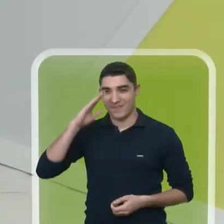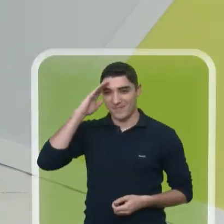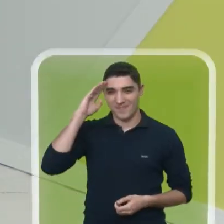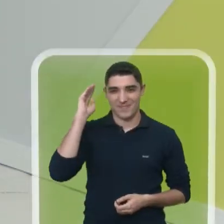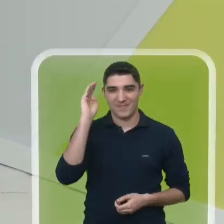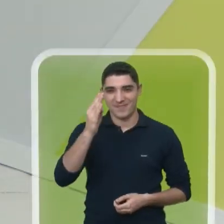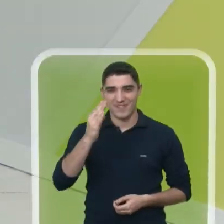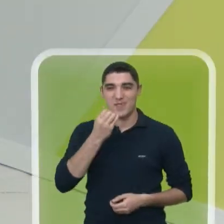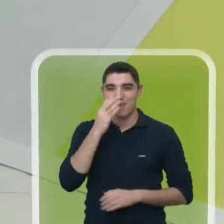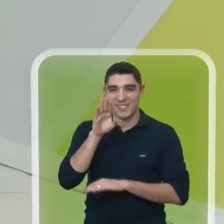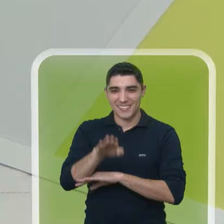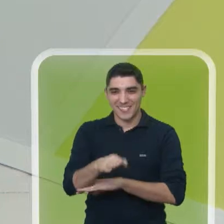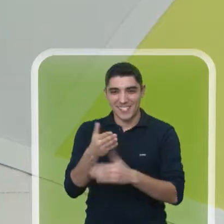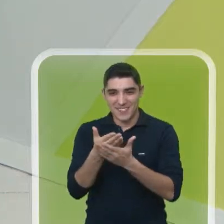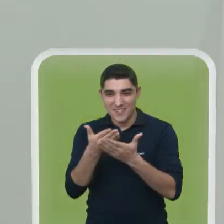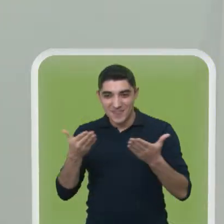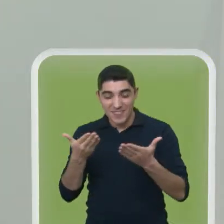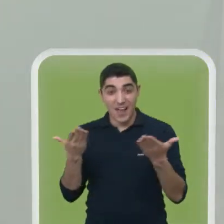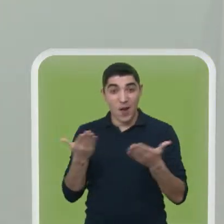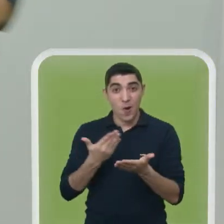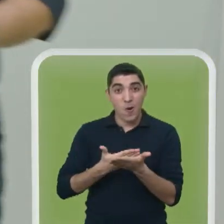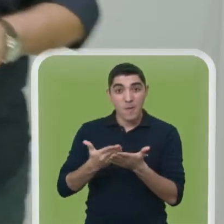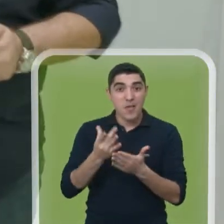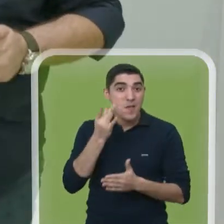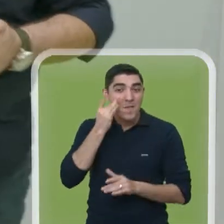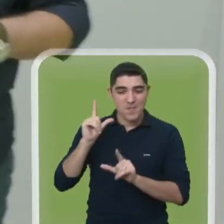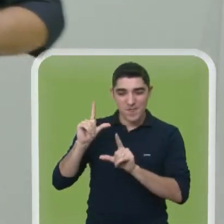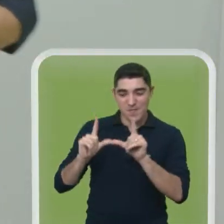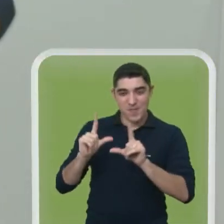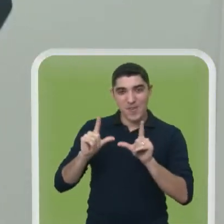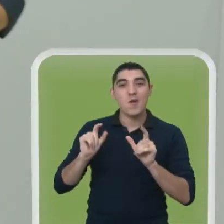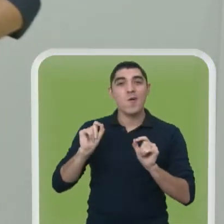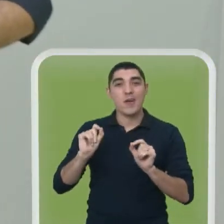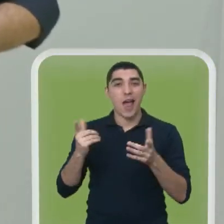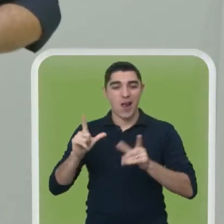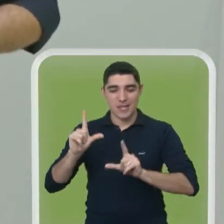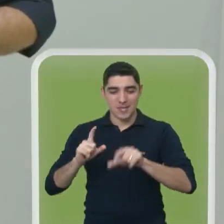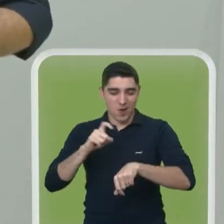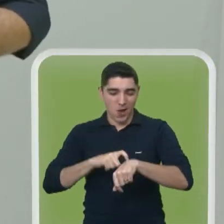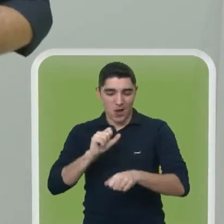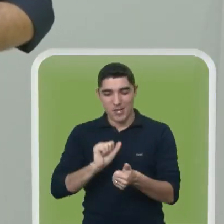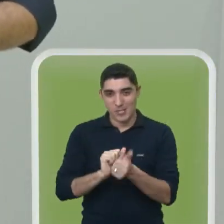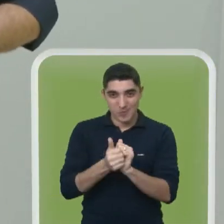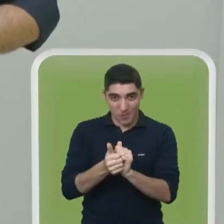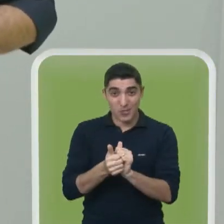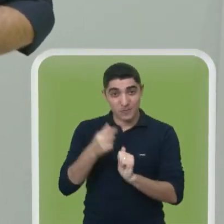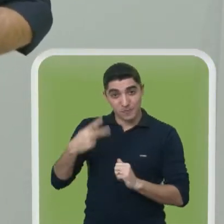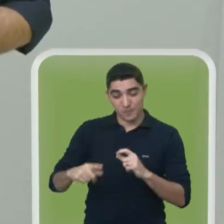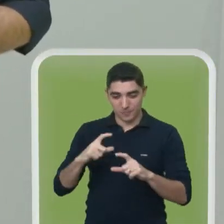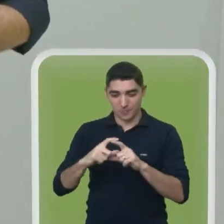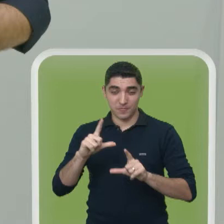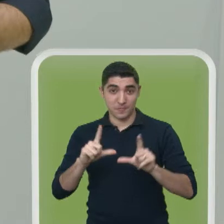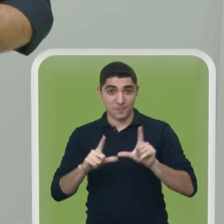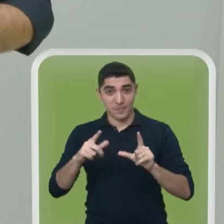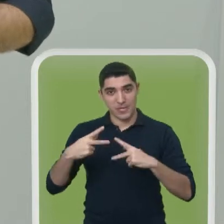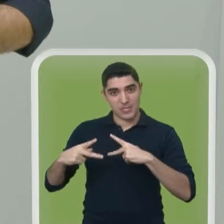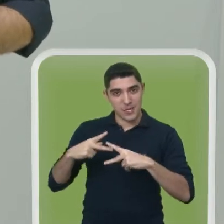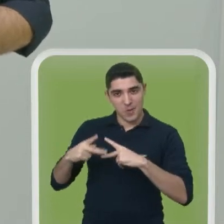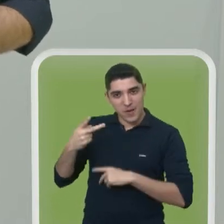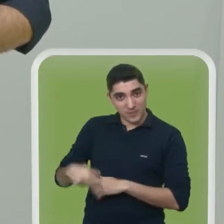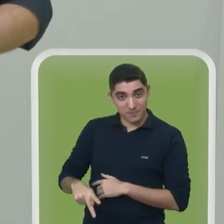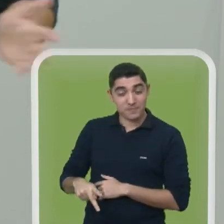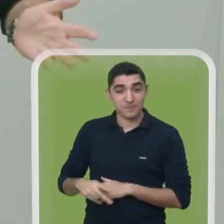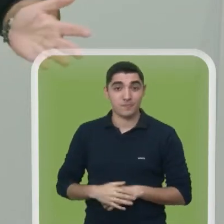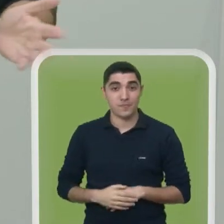Salve, salve, galera! Uma boa tarde para você. Está começando ao vivaço o programa Hora do Esporte aqui na tela da TV Câmara de São José